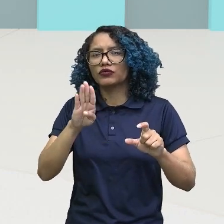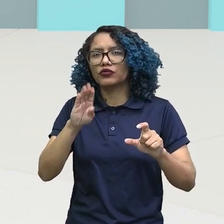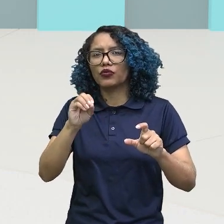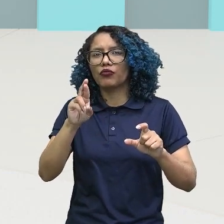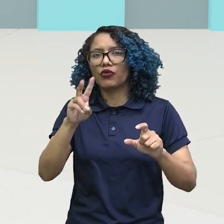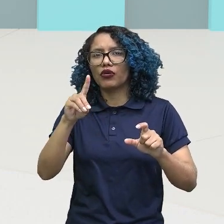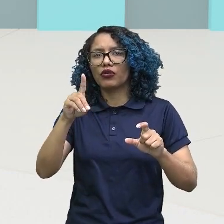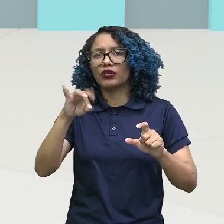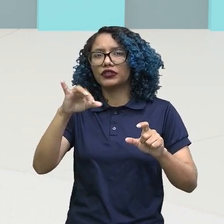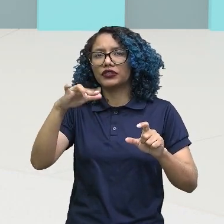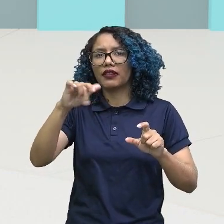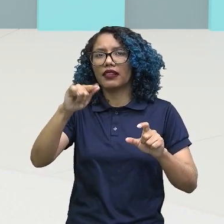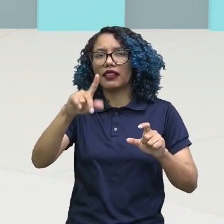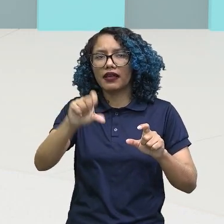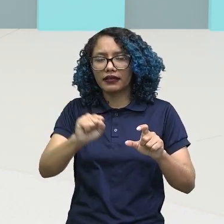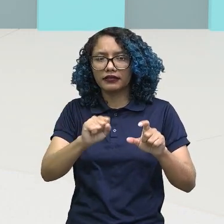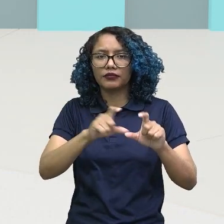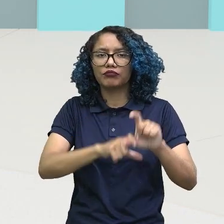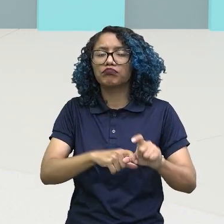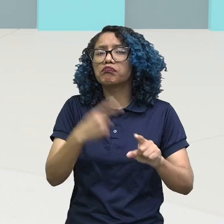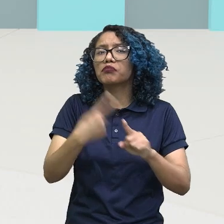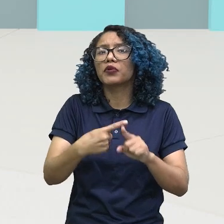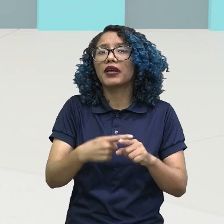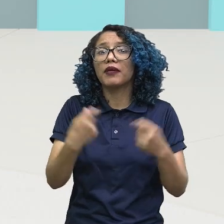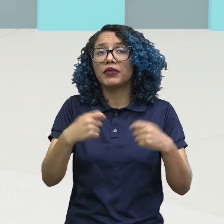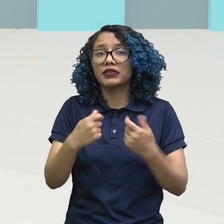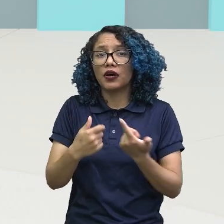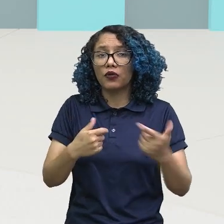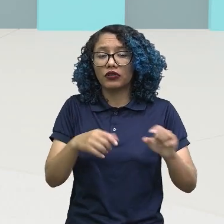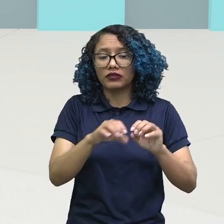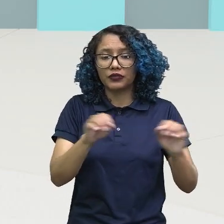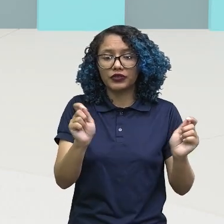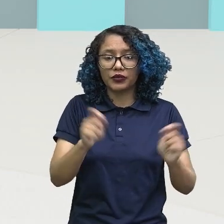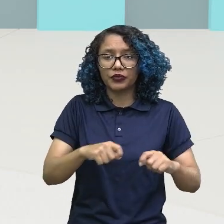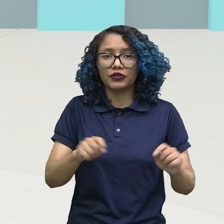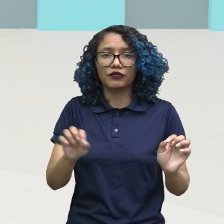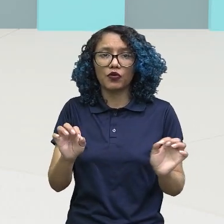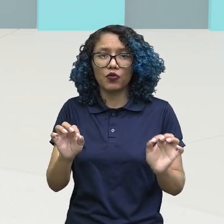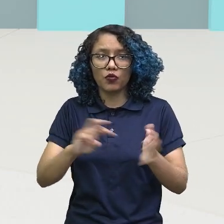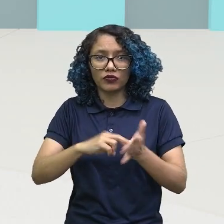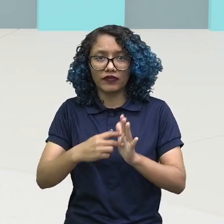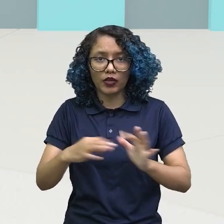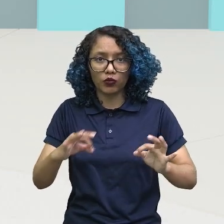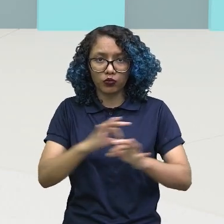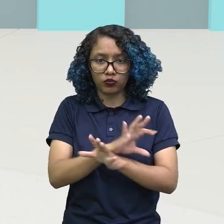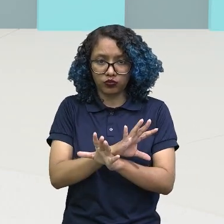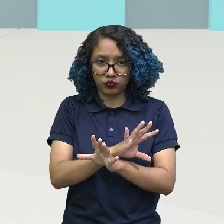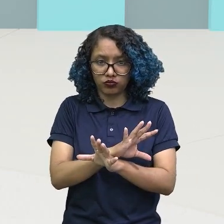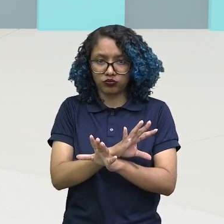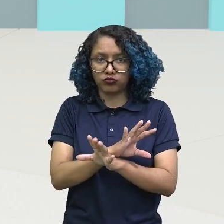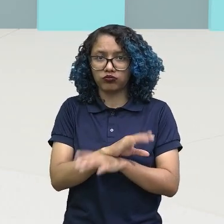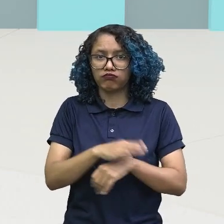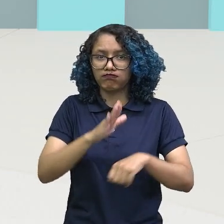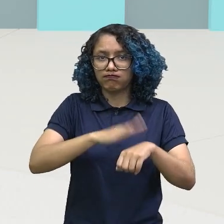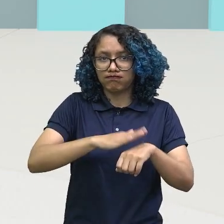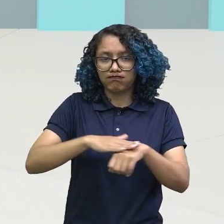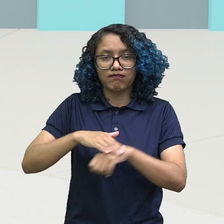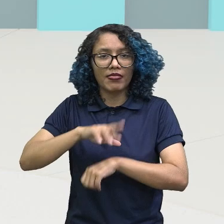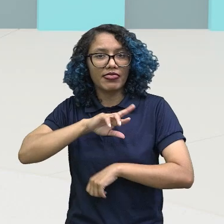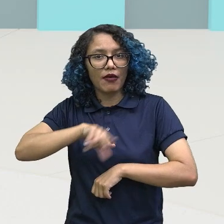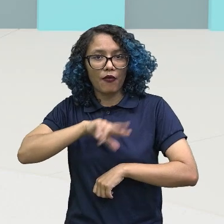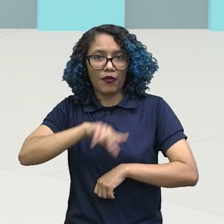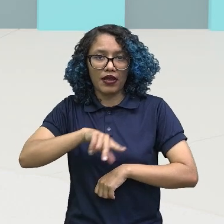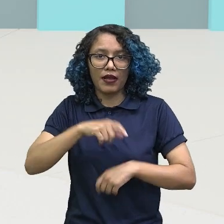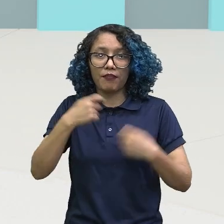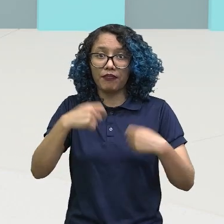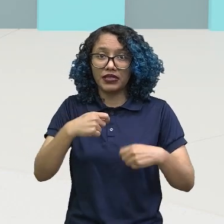precisam de uma outra oração para completar o sentido. Ou seja, elas não são independentes. Elas precisam, né,